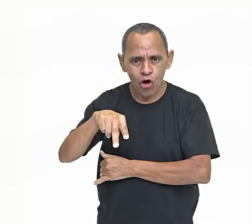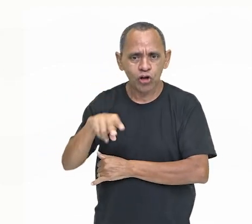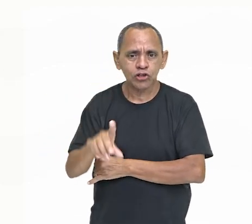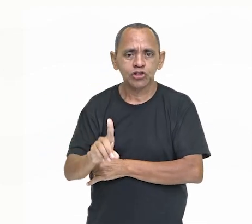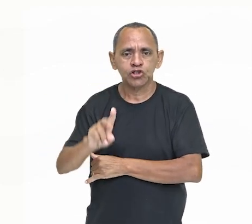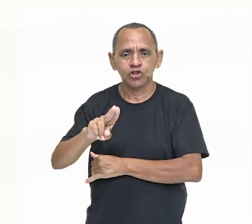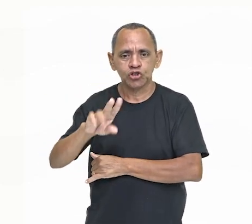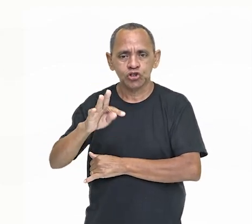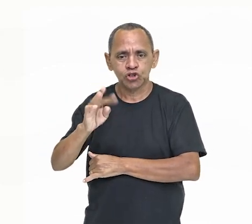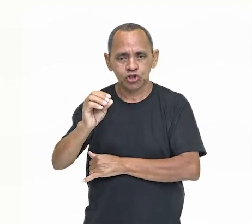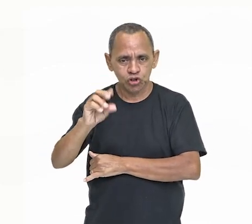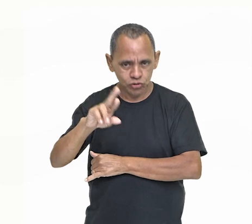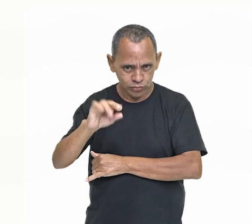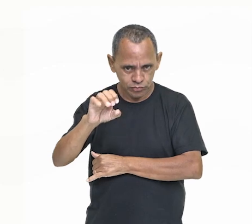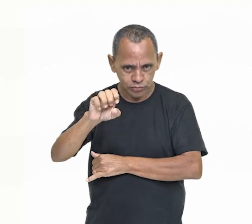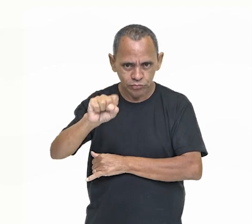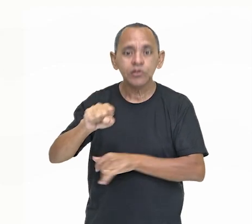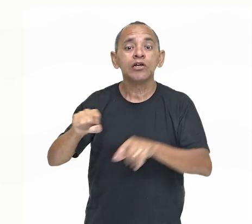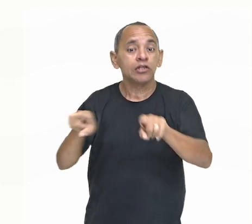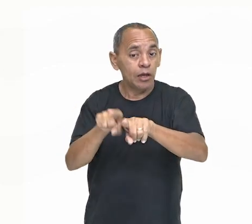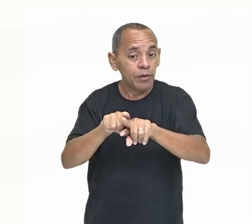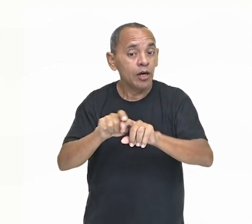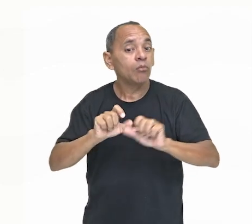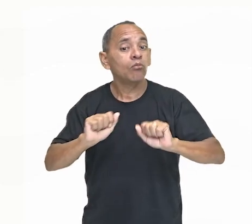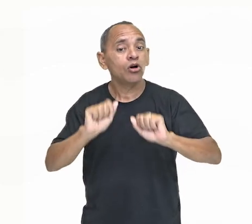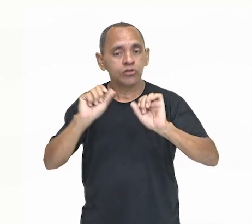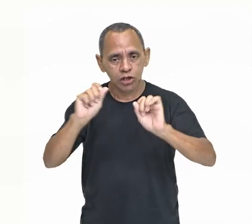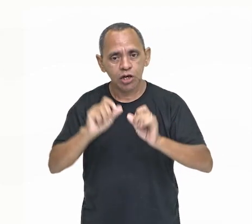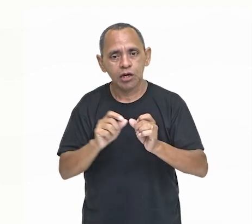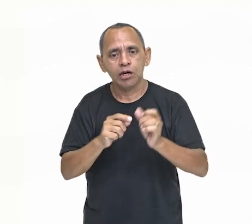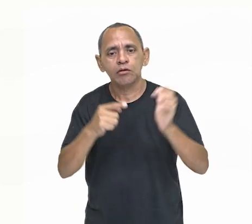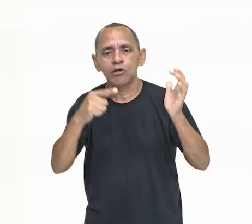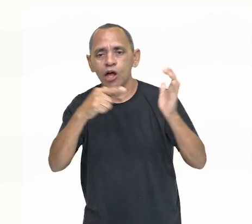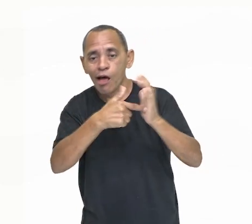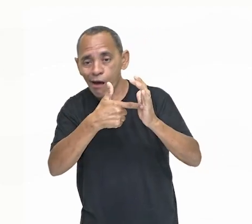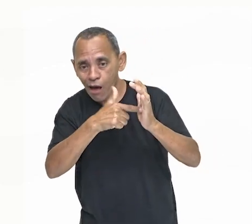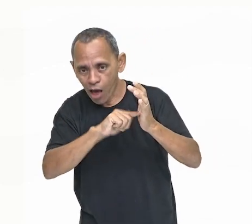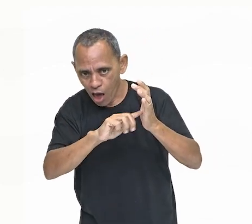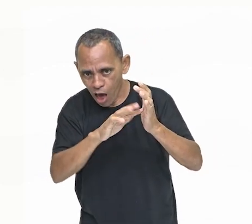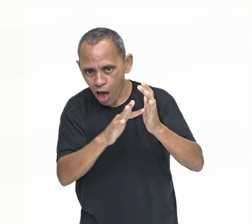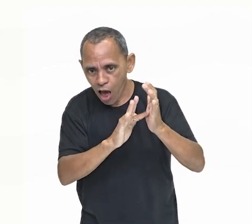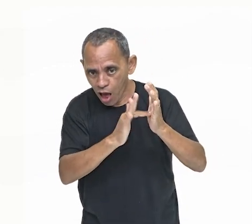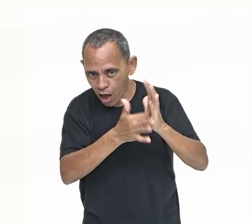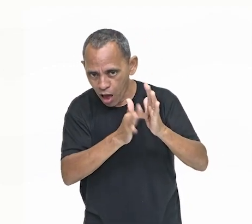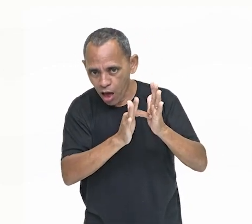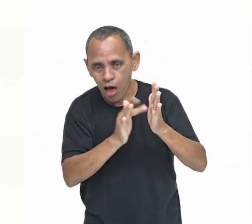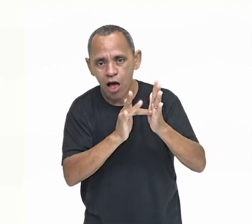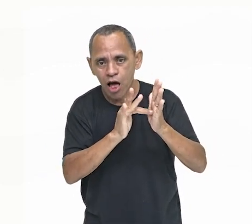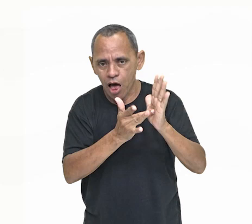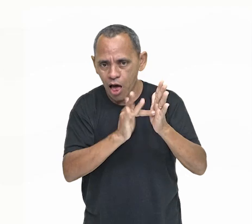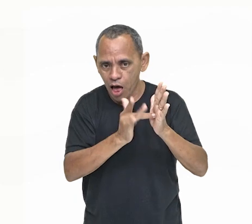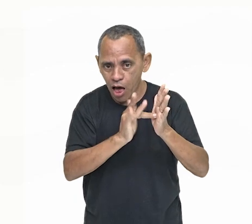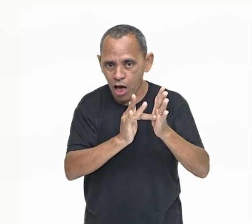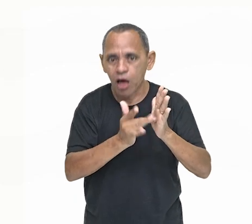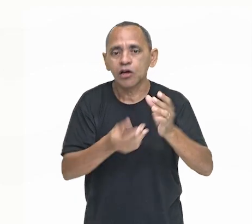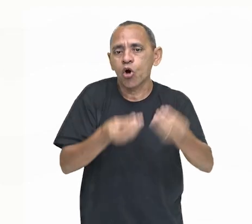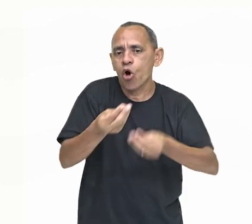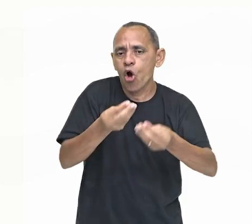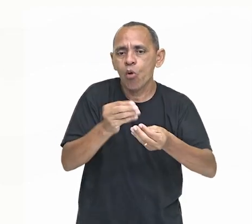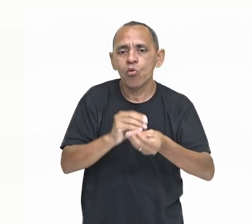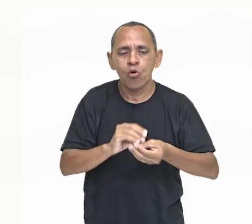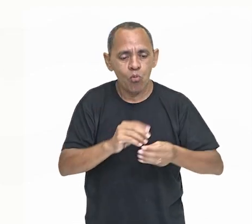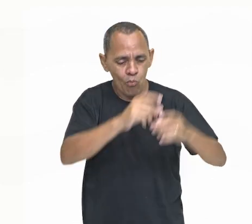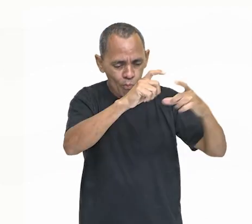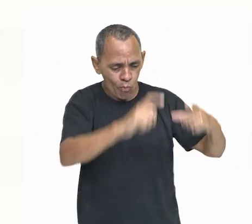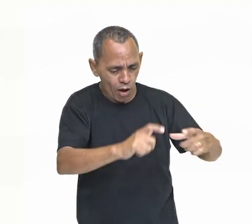aqui, que pode estar ligado em uma fonte de tensão, que no caso aqui nós temos a